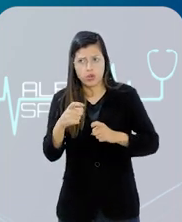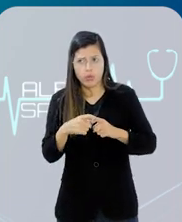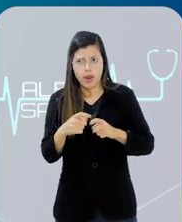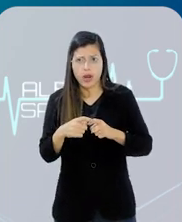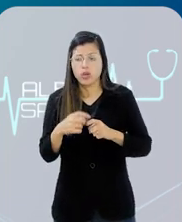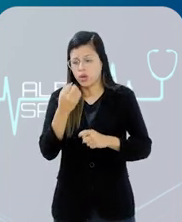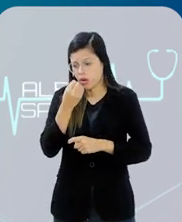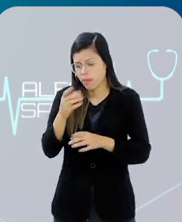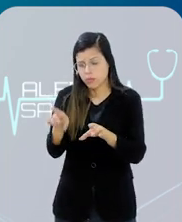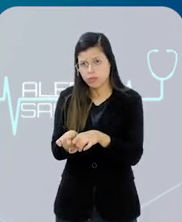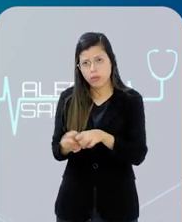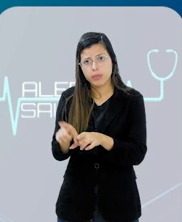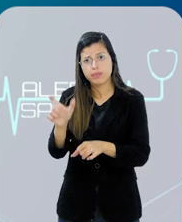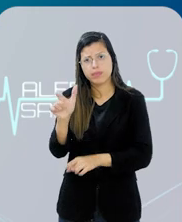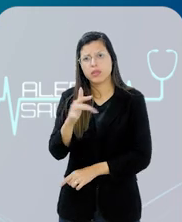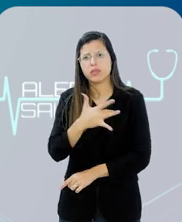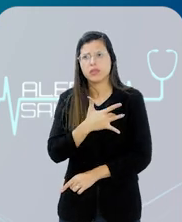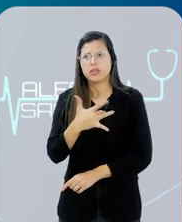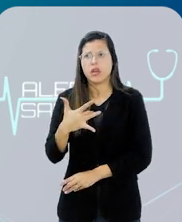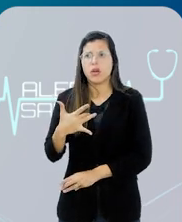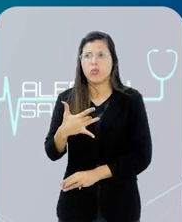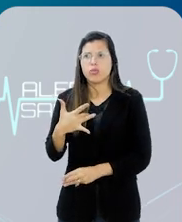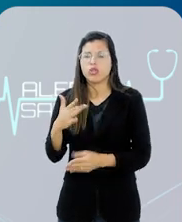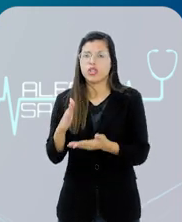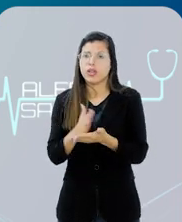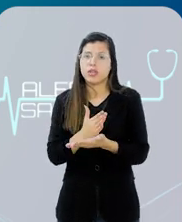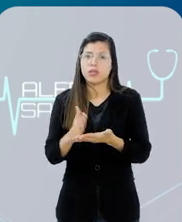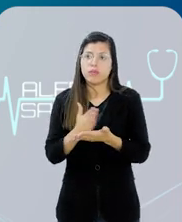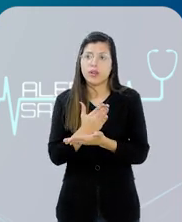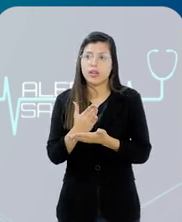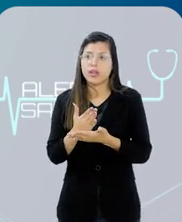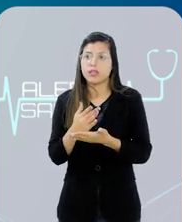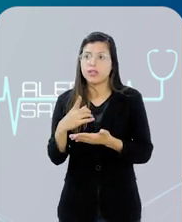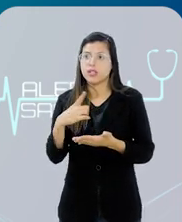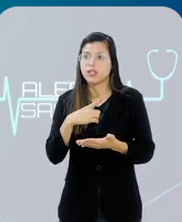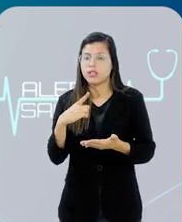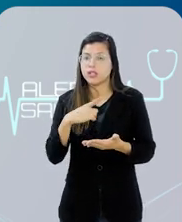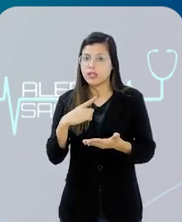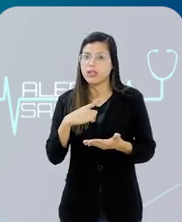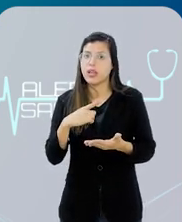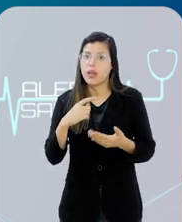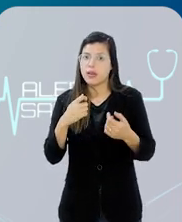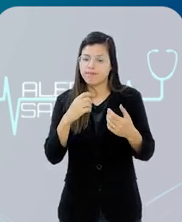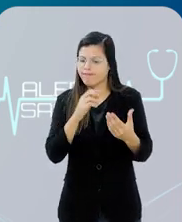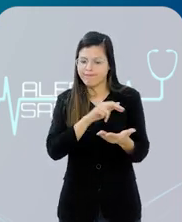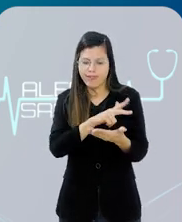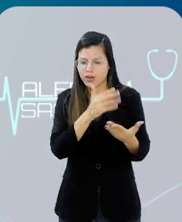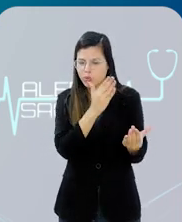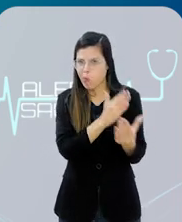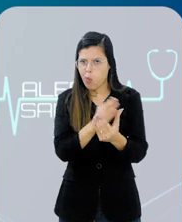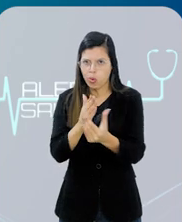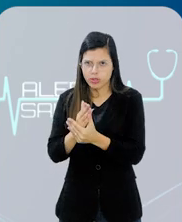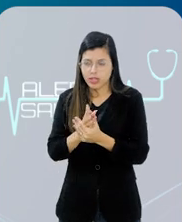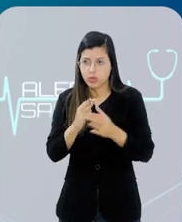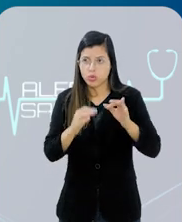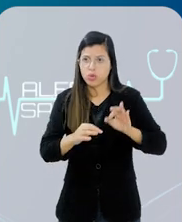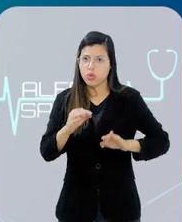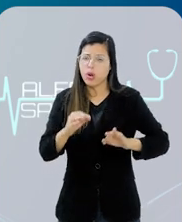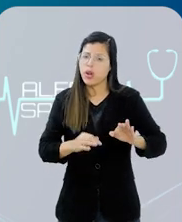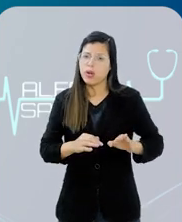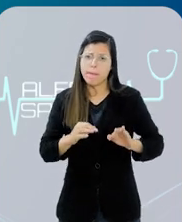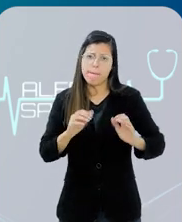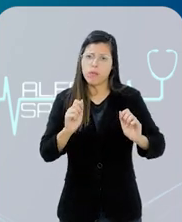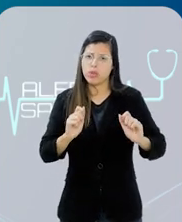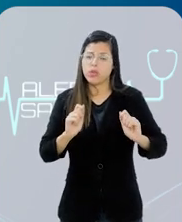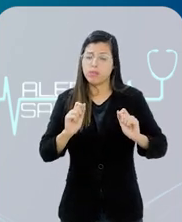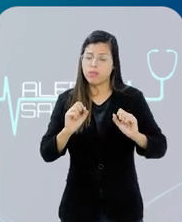plano de saúde, que acaba, às vezes, tendo uma demanda jurídica grande, quando processos poderiam ser bem